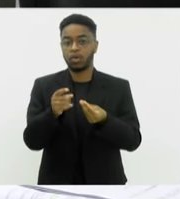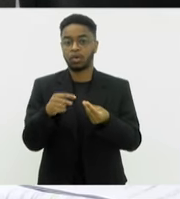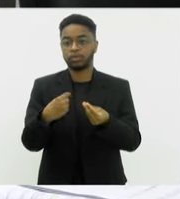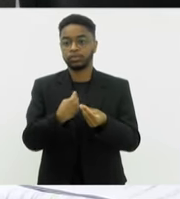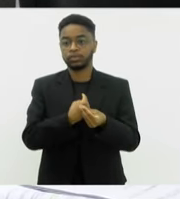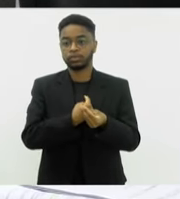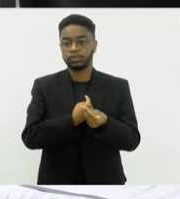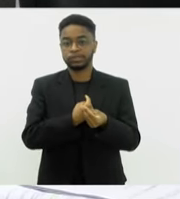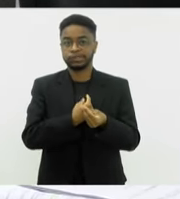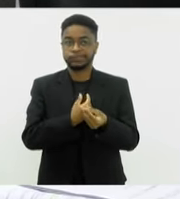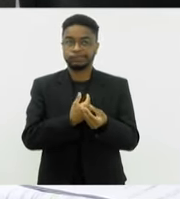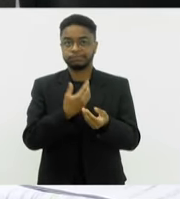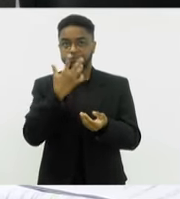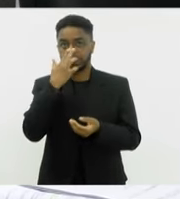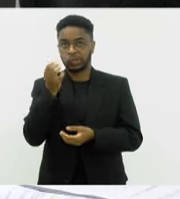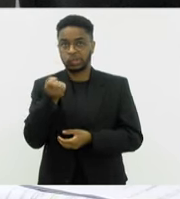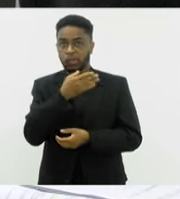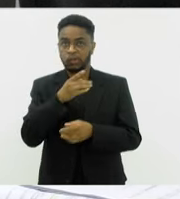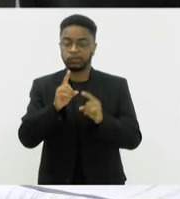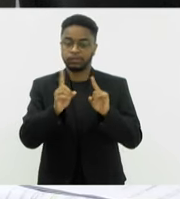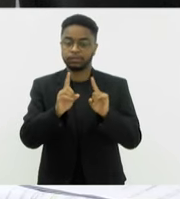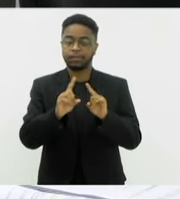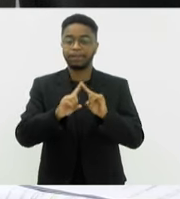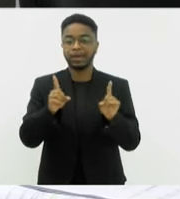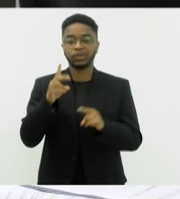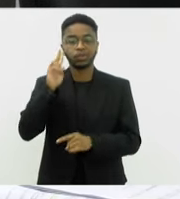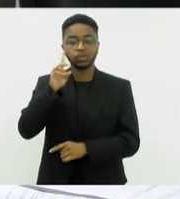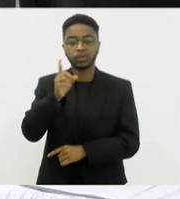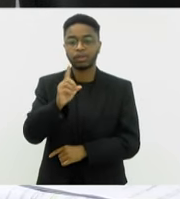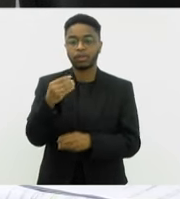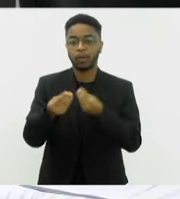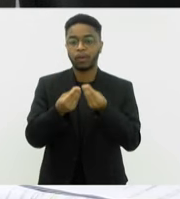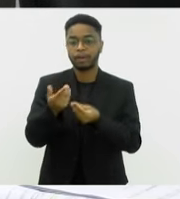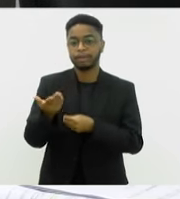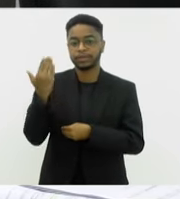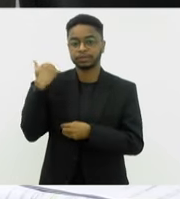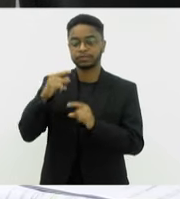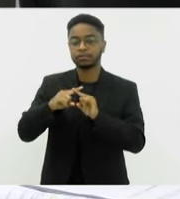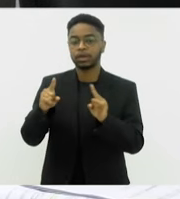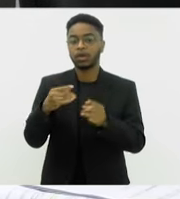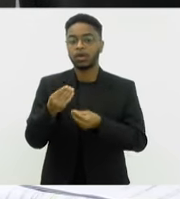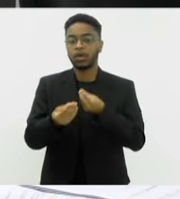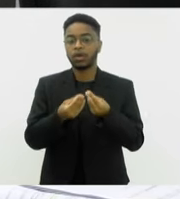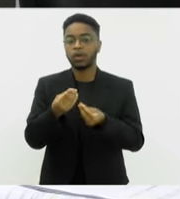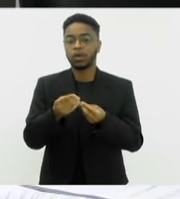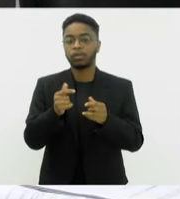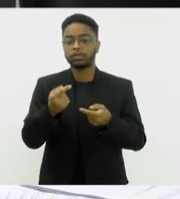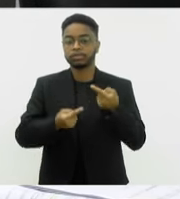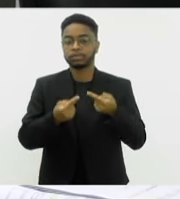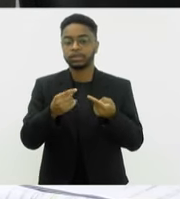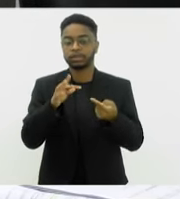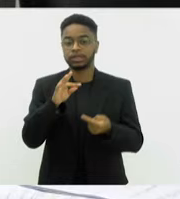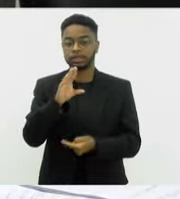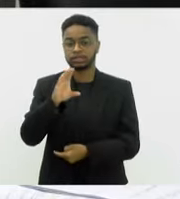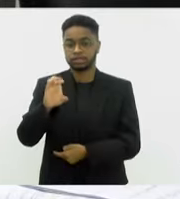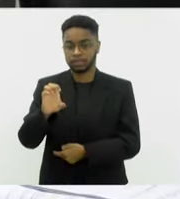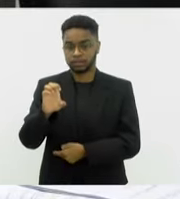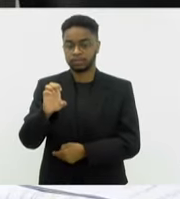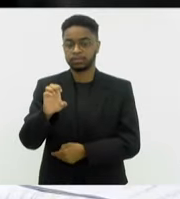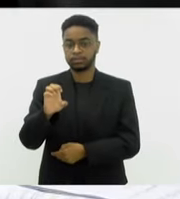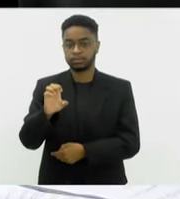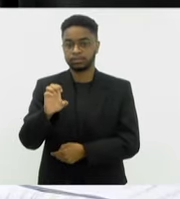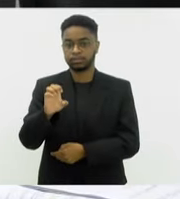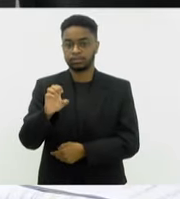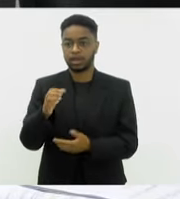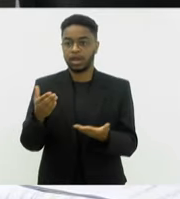vou dizer inédita, porque eu não tenho a memória das anteriores, mas a medida que a gente tomou em relação à representação junto ao TCE, acaba